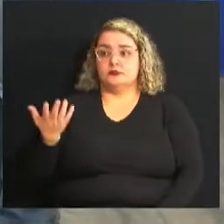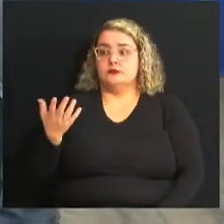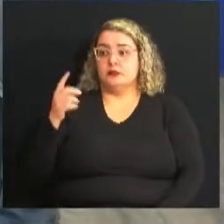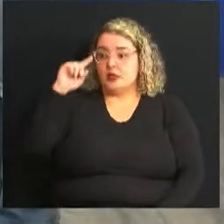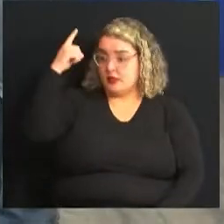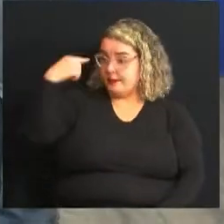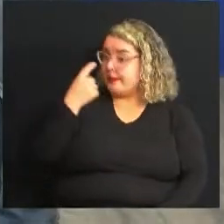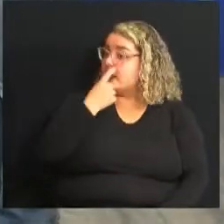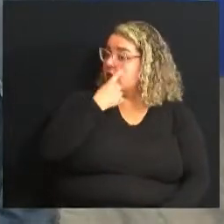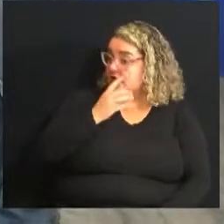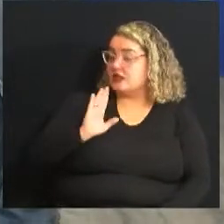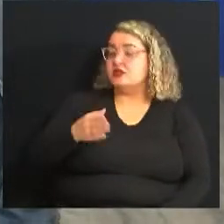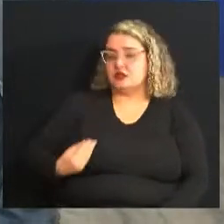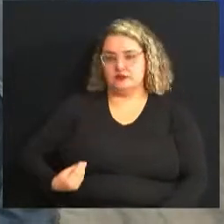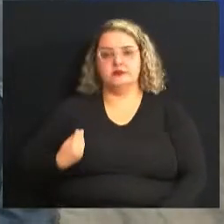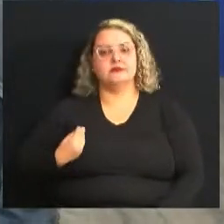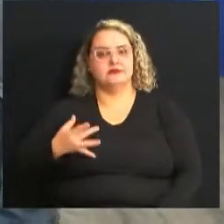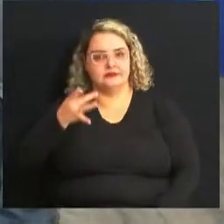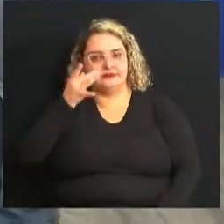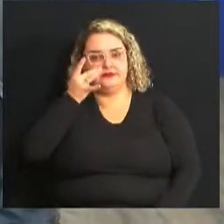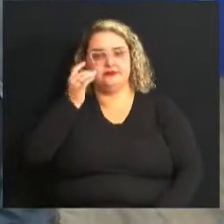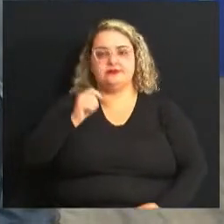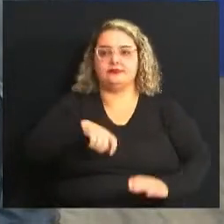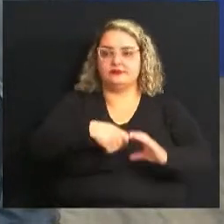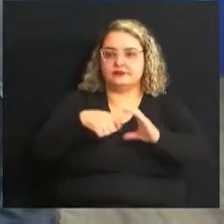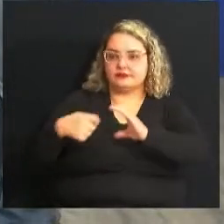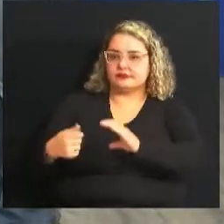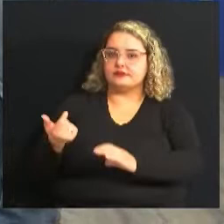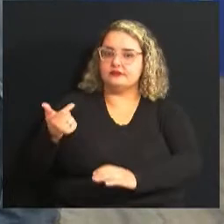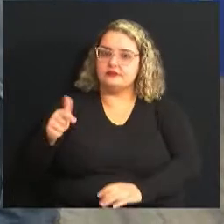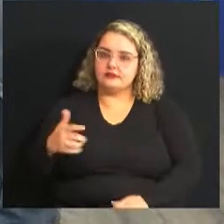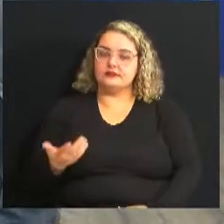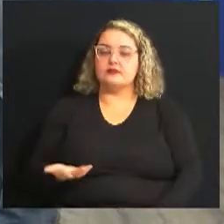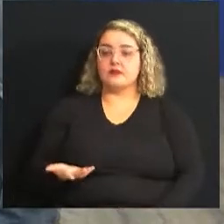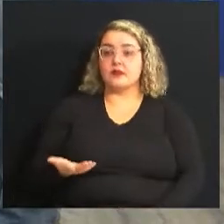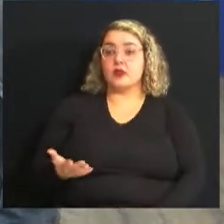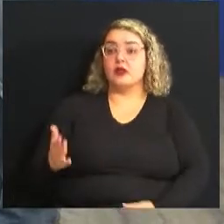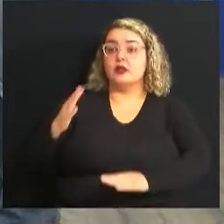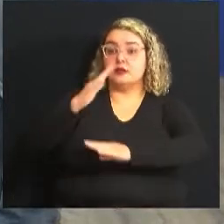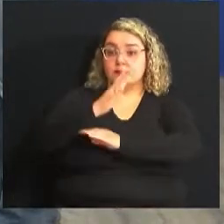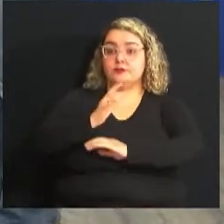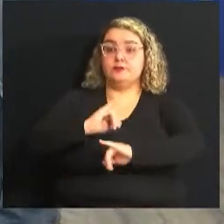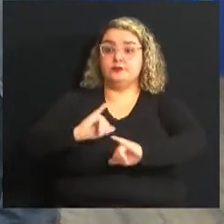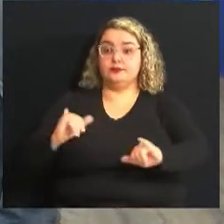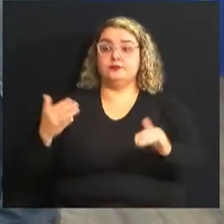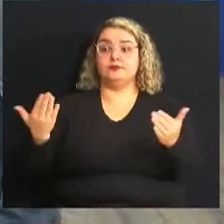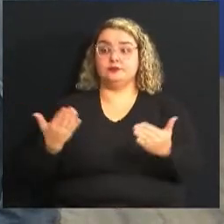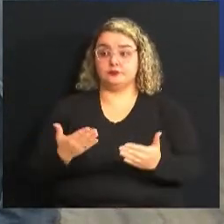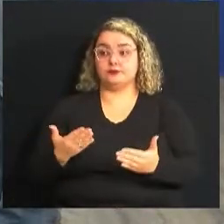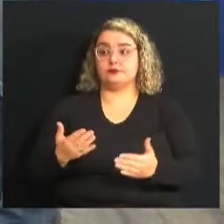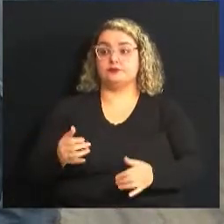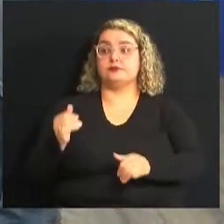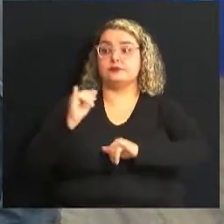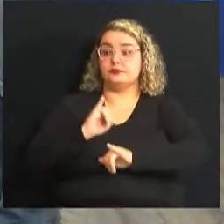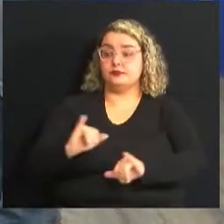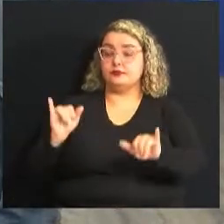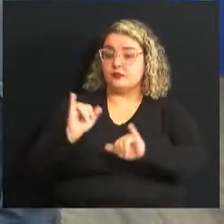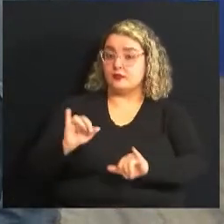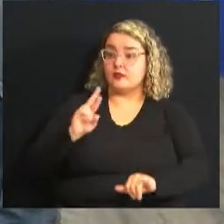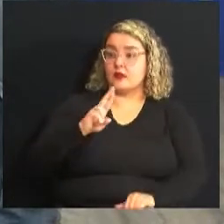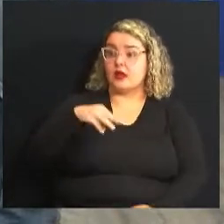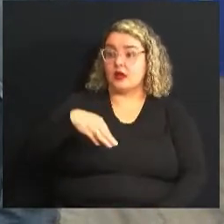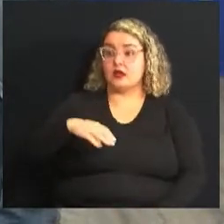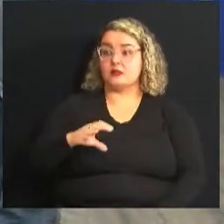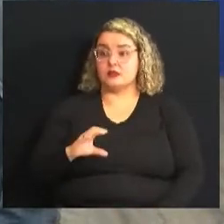Mirna Abreu já está aqui nos nossos estúdios, então a gente segue aqui com o nosso Câmara Notícia, agora com as notícias da metrópole de Campinas, e a gente